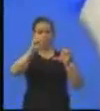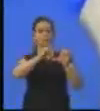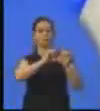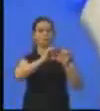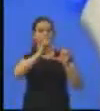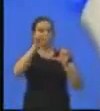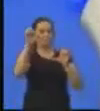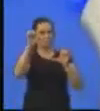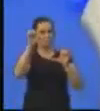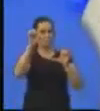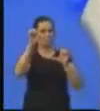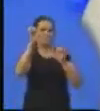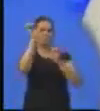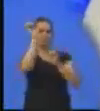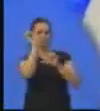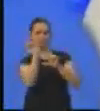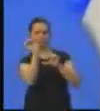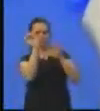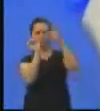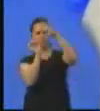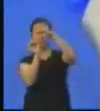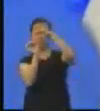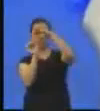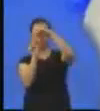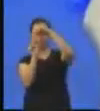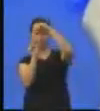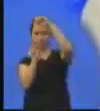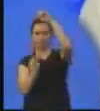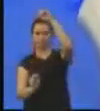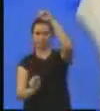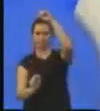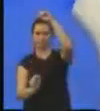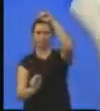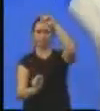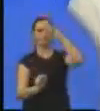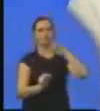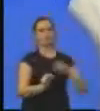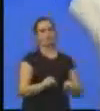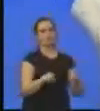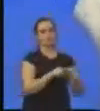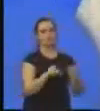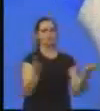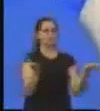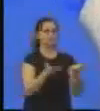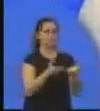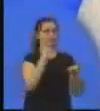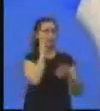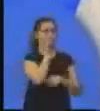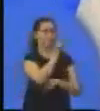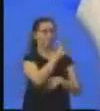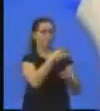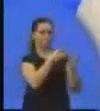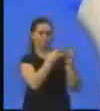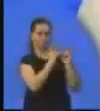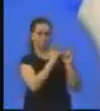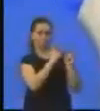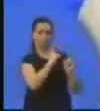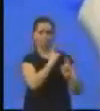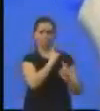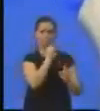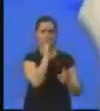prolongamento e a medida que dá no eixo é a medida do valor da tangente para aquele ângulo. Então, repare que se eu